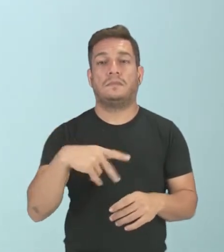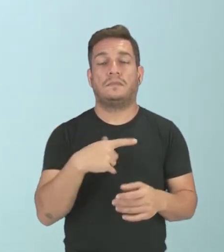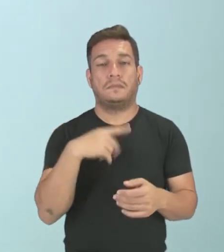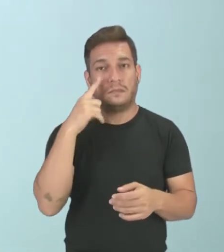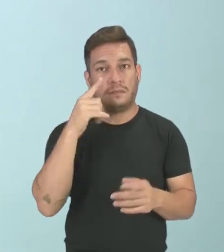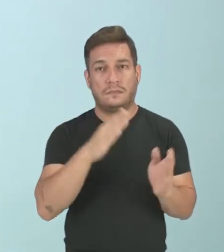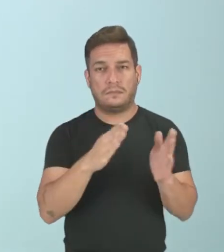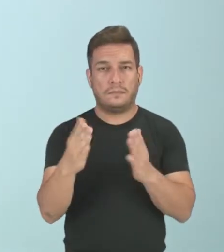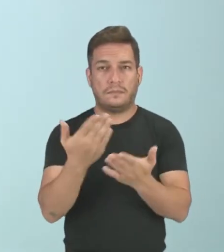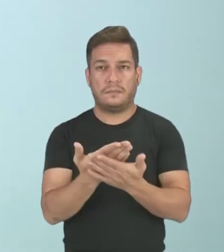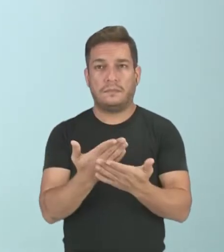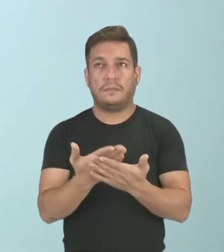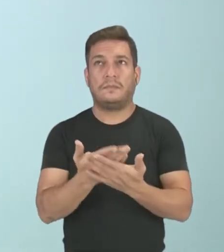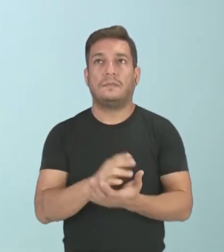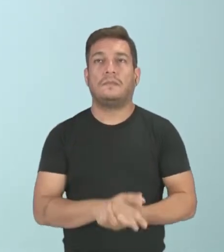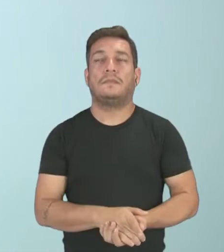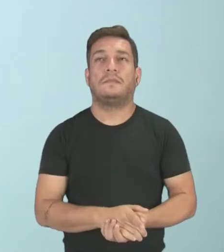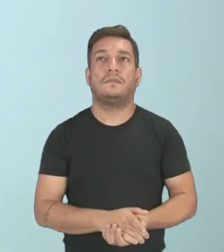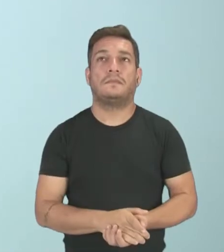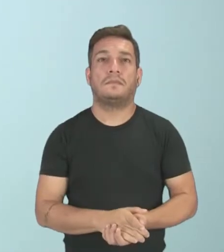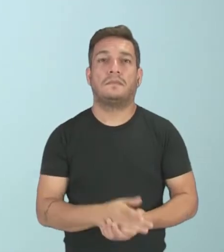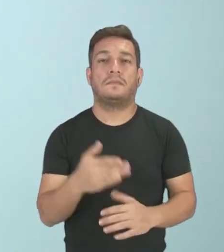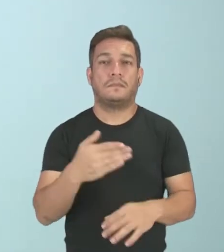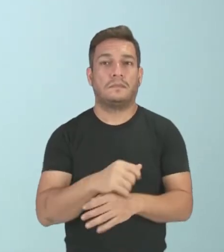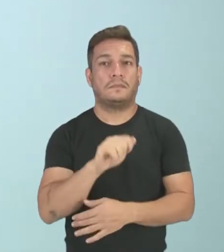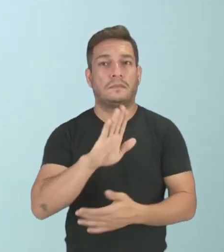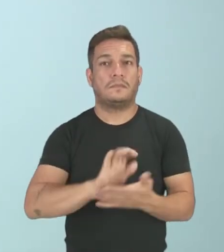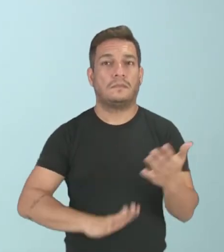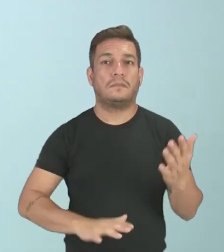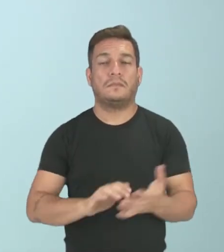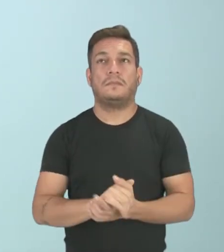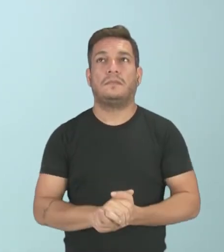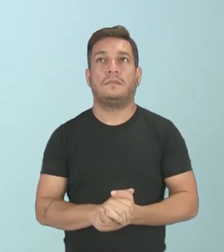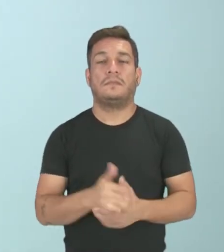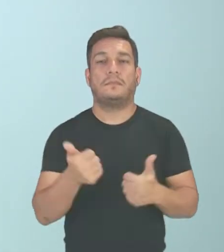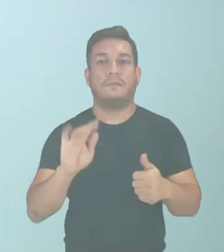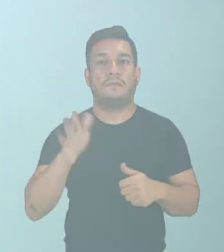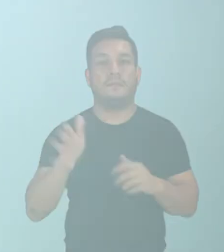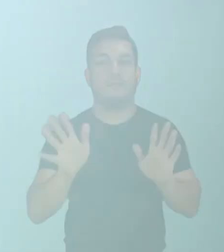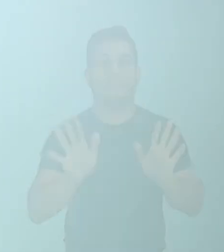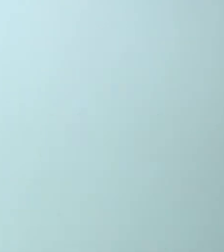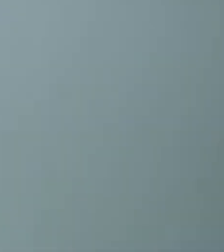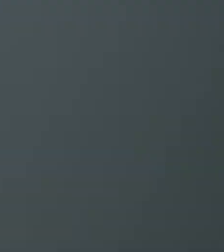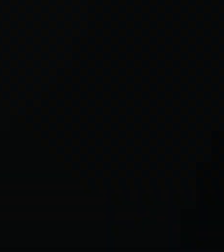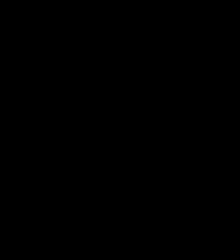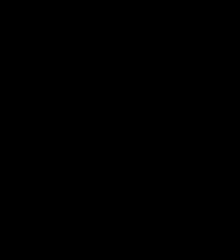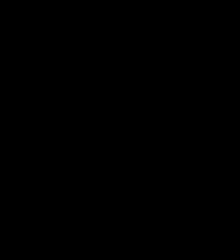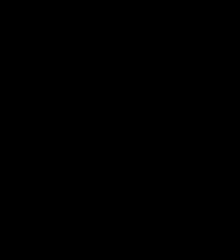acompanhem essa aula e acessar mais atividades. Até a próxima.